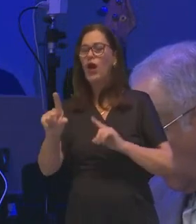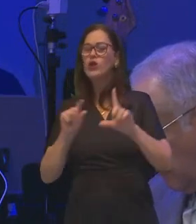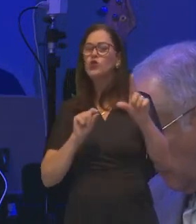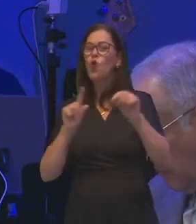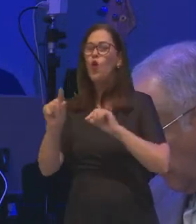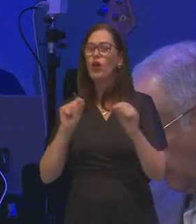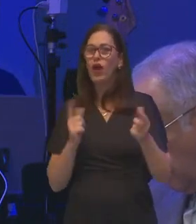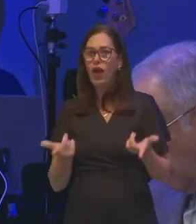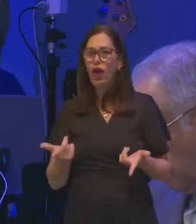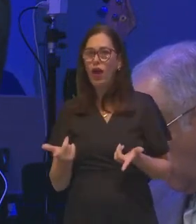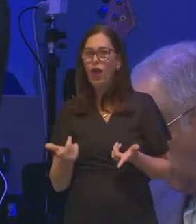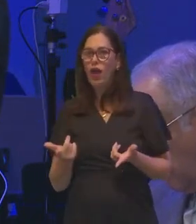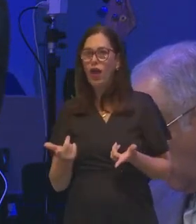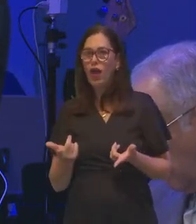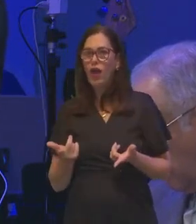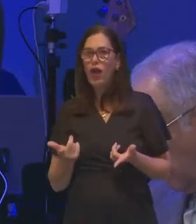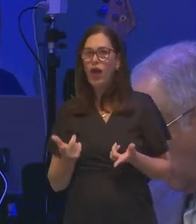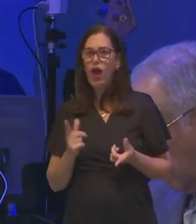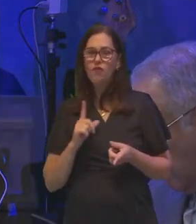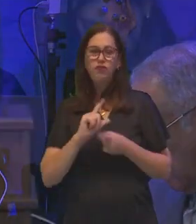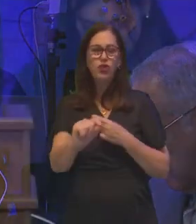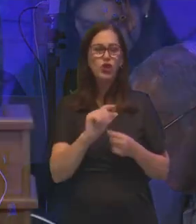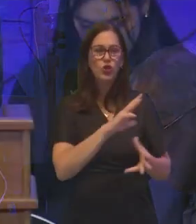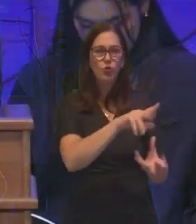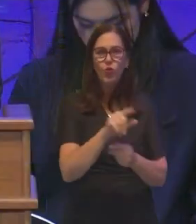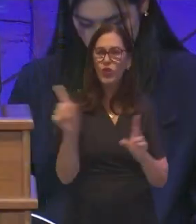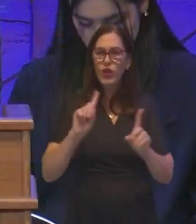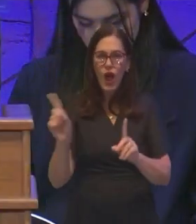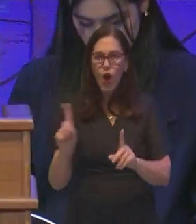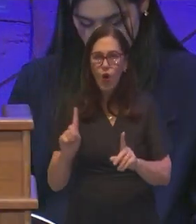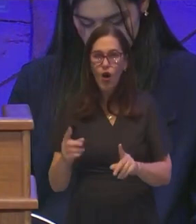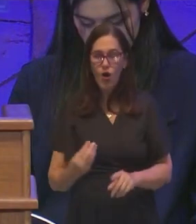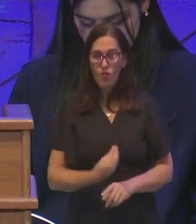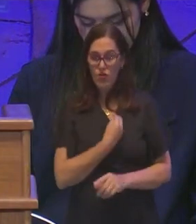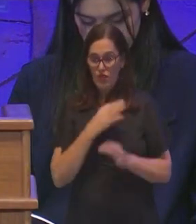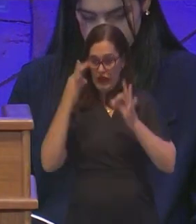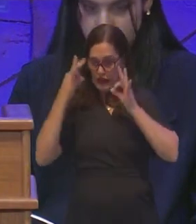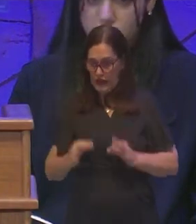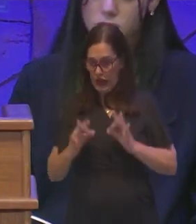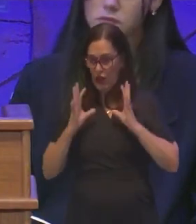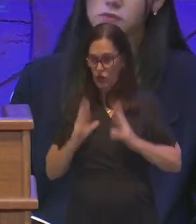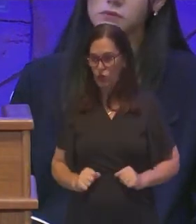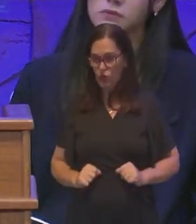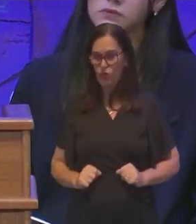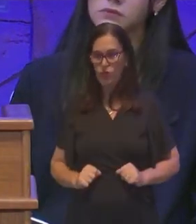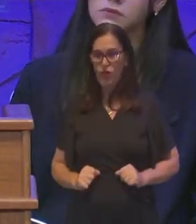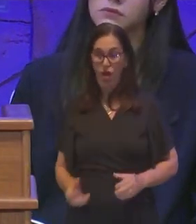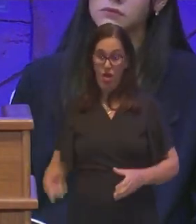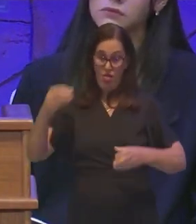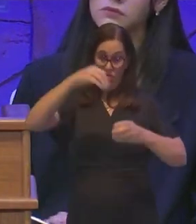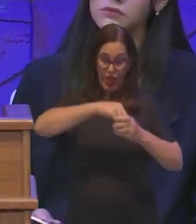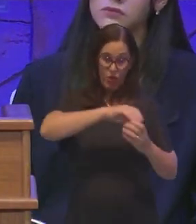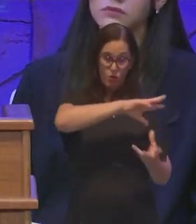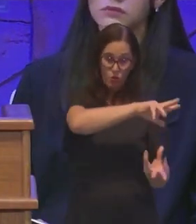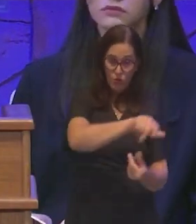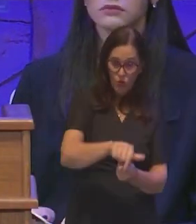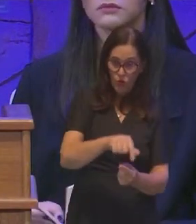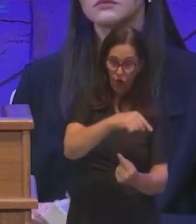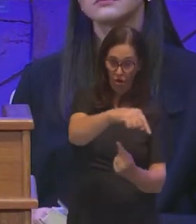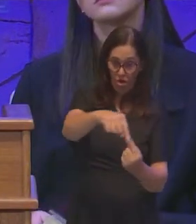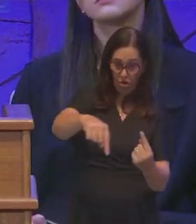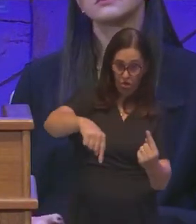nós pensarmos, precisamos fugir do mundo. Não, viver em santidade é estarmos no mundo, cercados